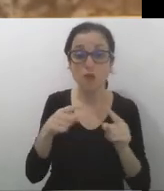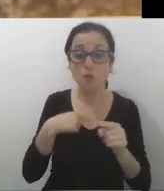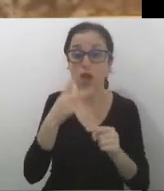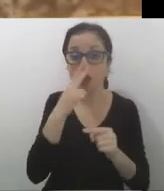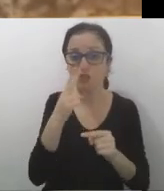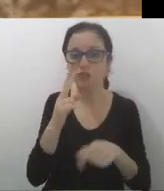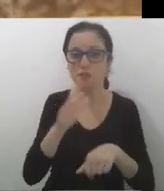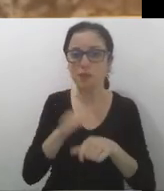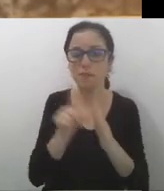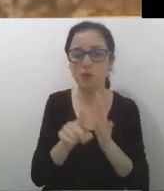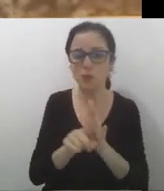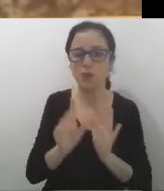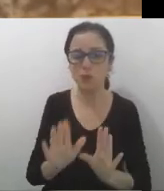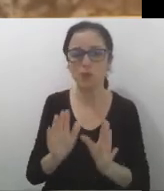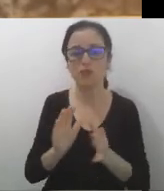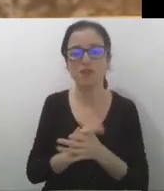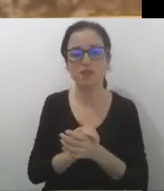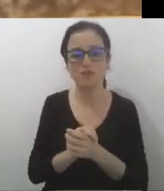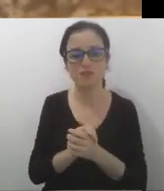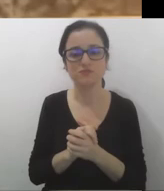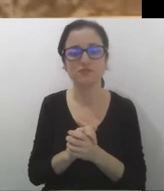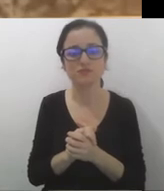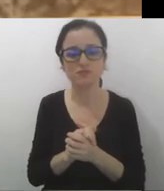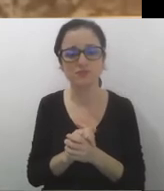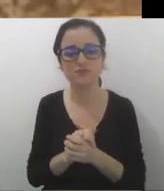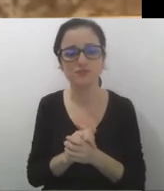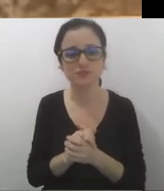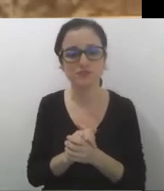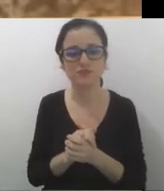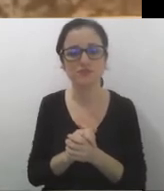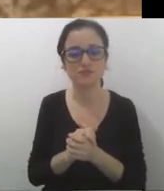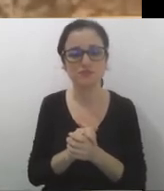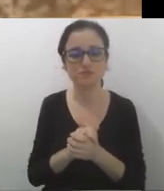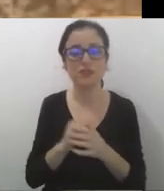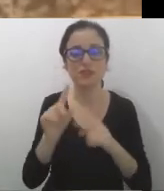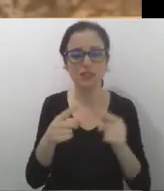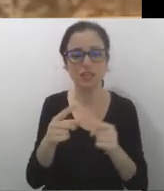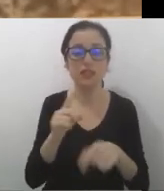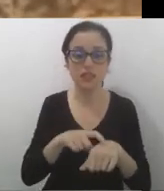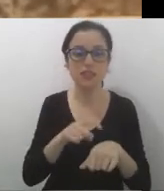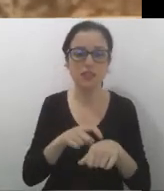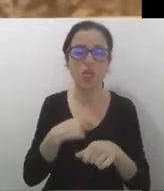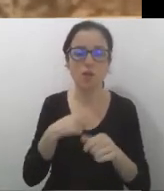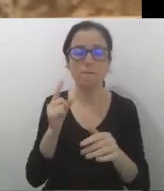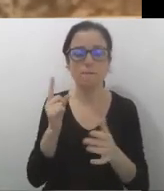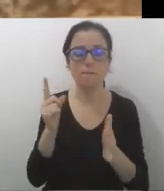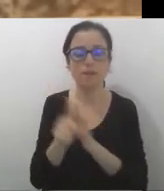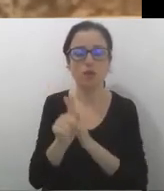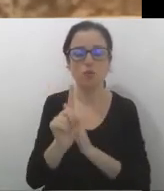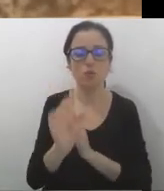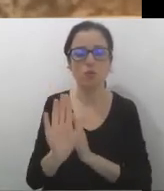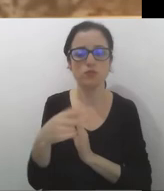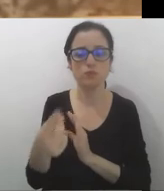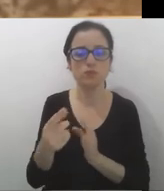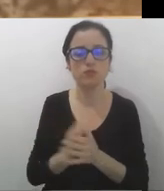E também, acho que emendando com isso, bom, mas eu acho que fica demais a pergunta. Depois, se der tempo, eu